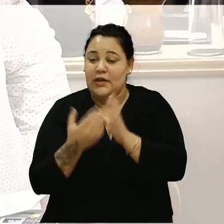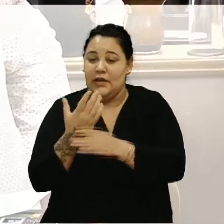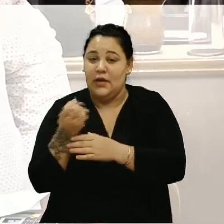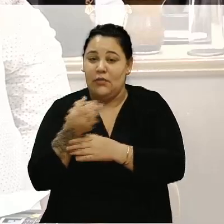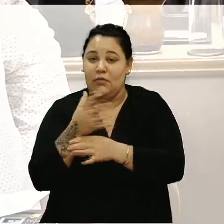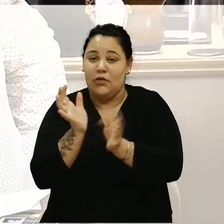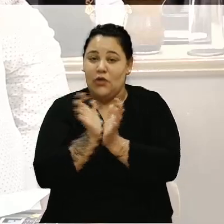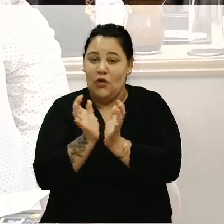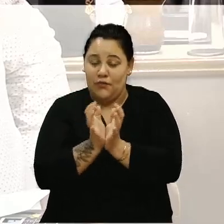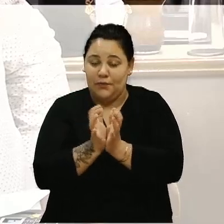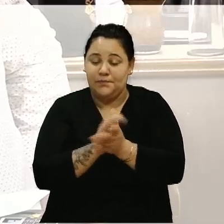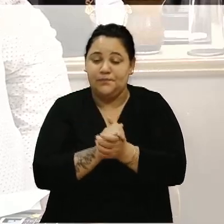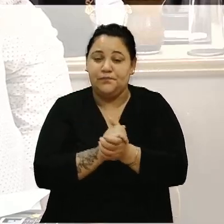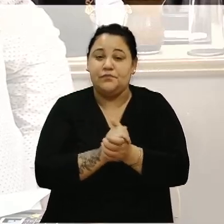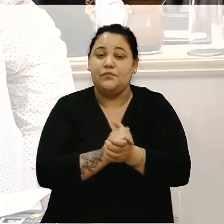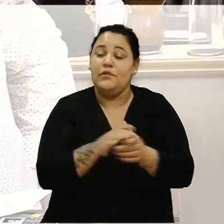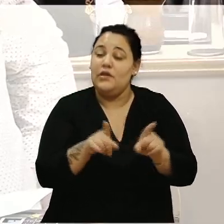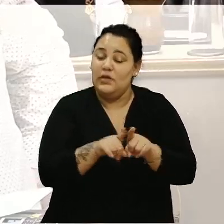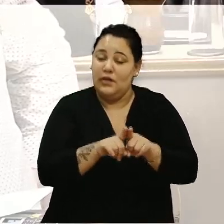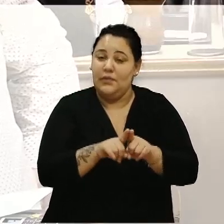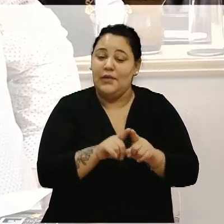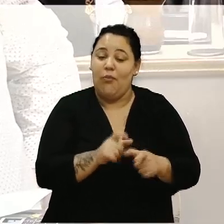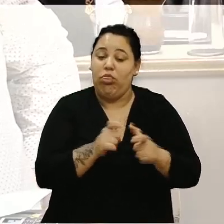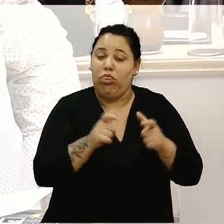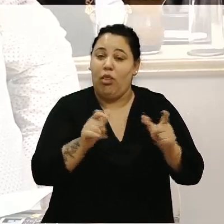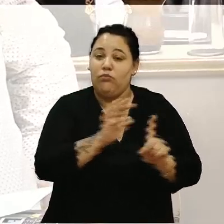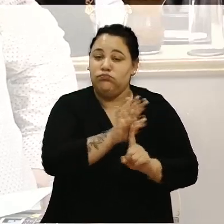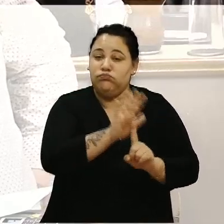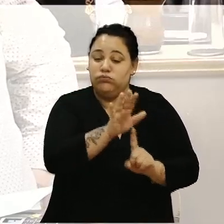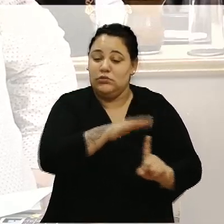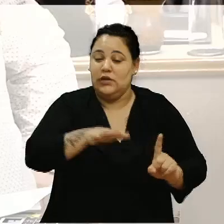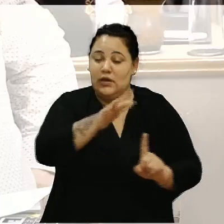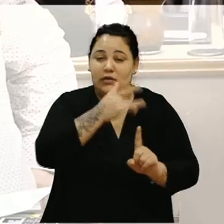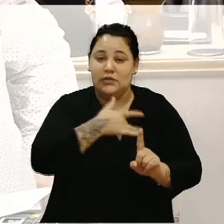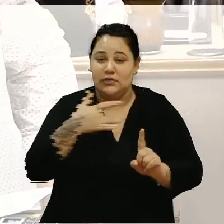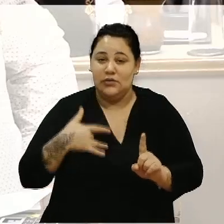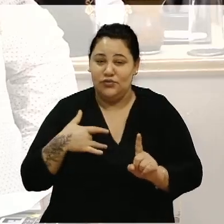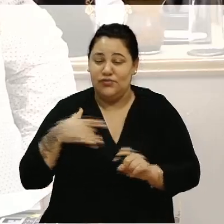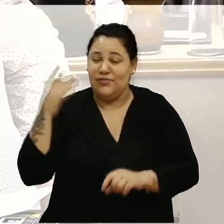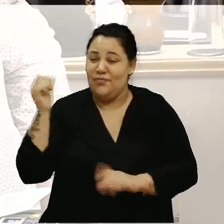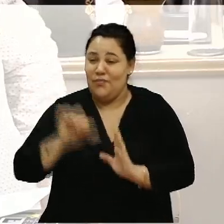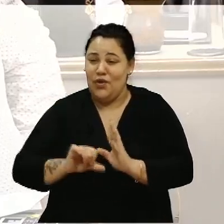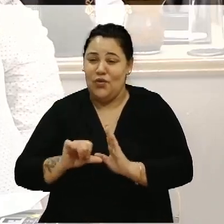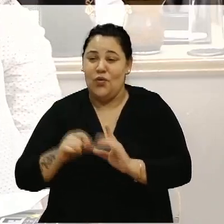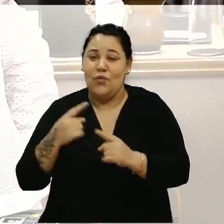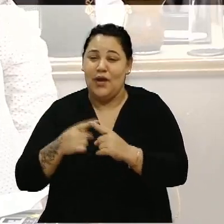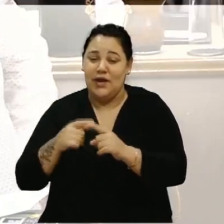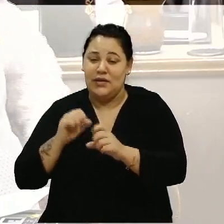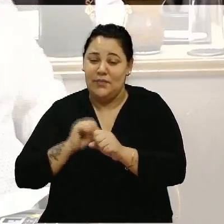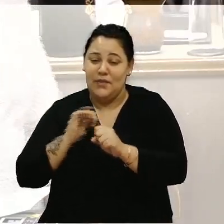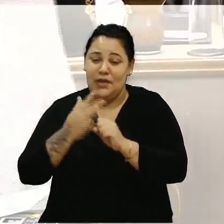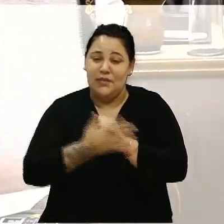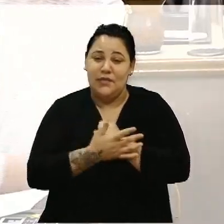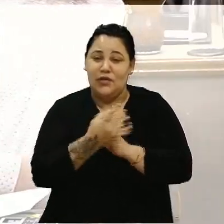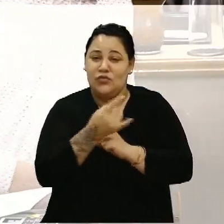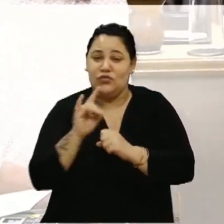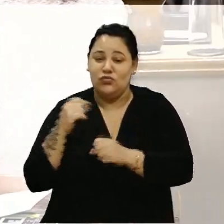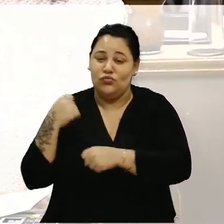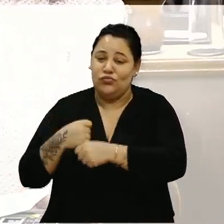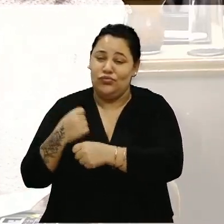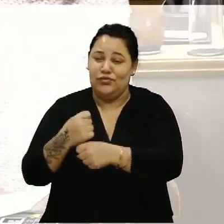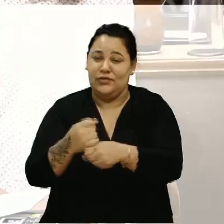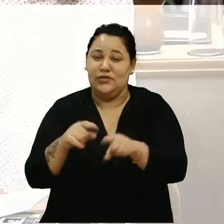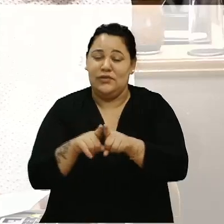as crescentes demandas da área da saúde, agravadas pela pandemia que assolou o país nos últimos anos e